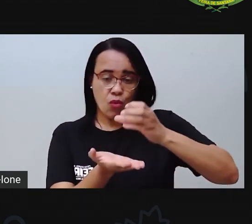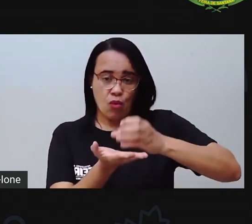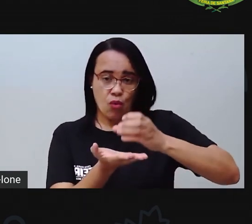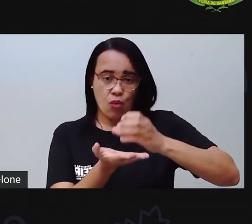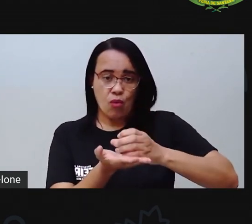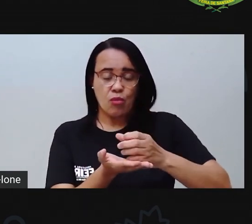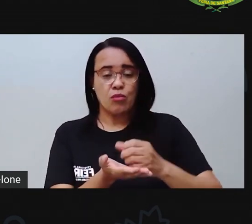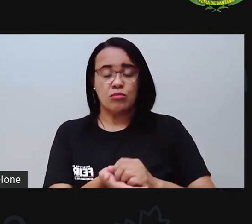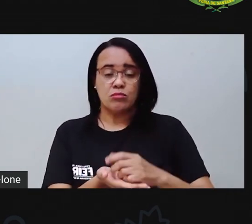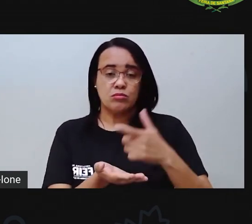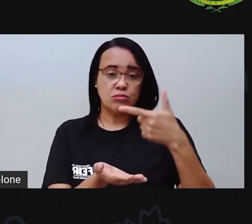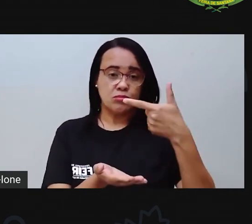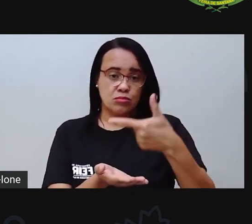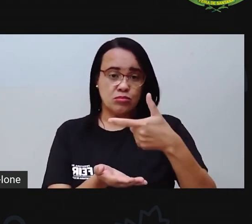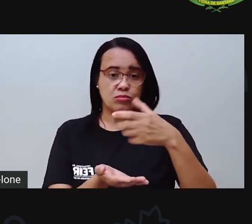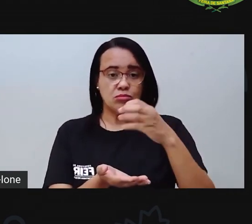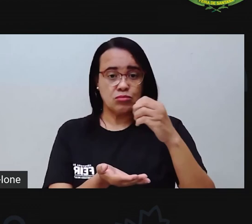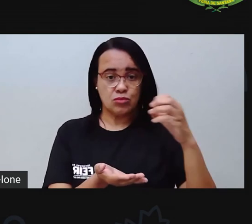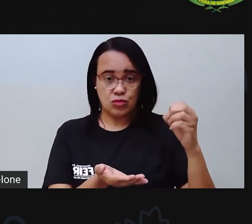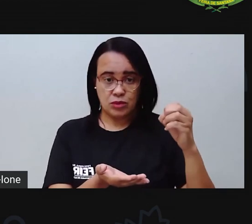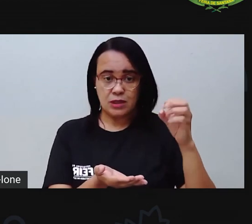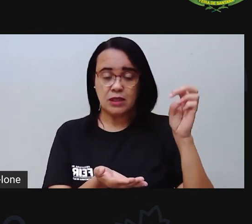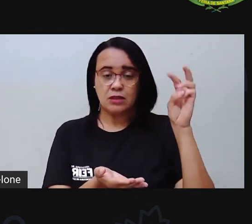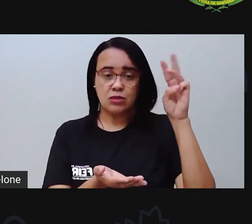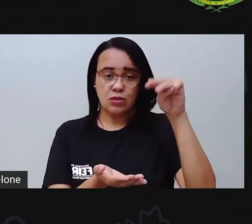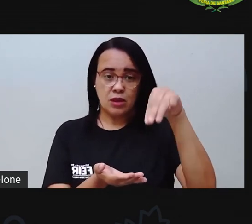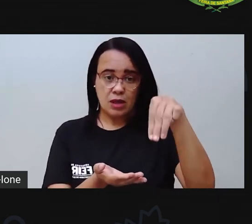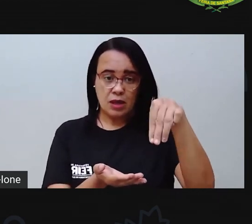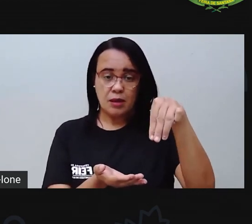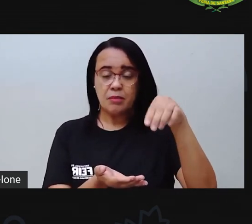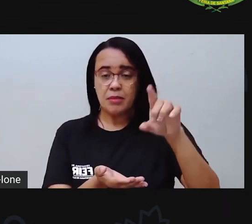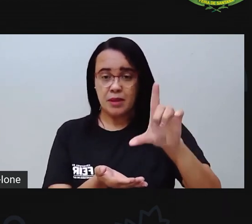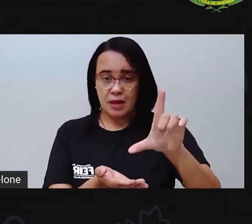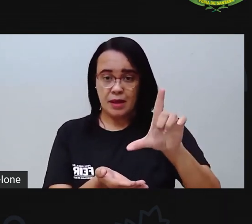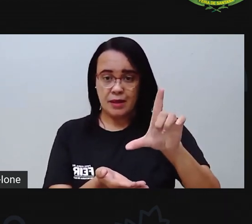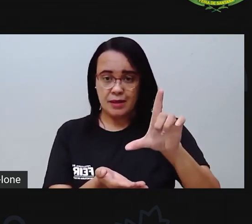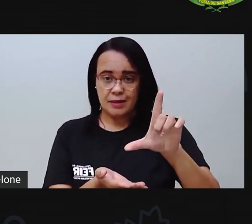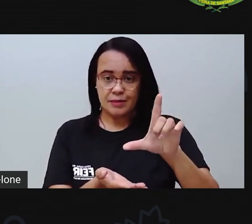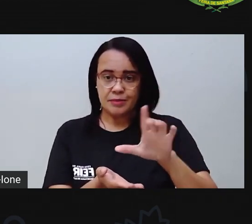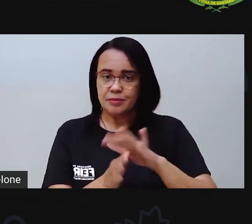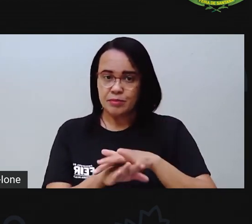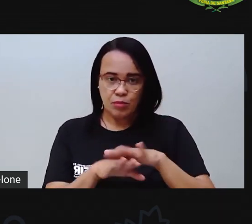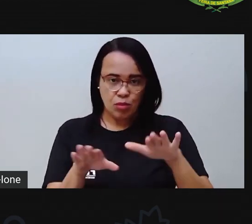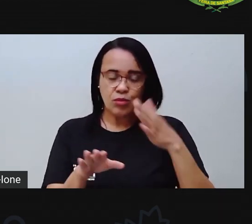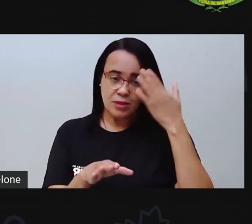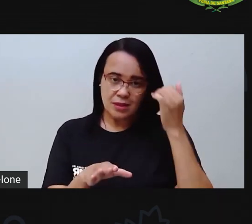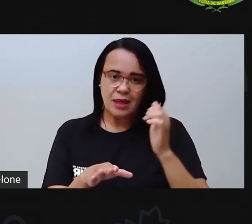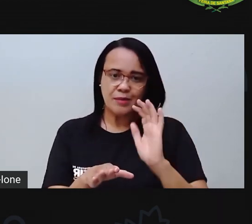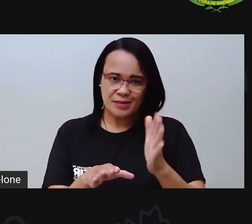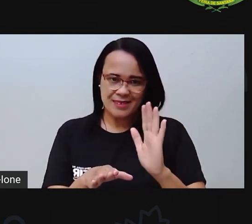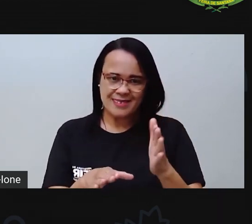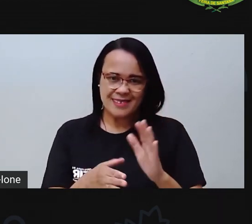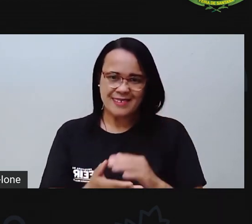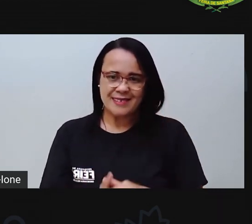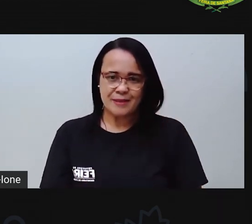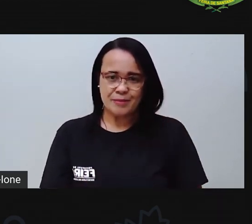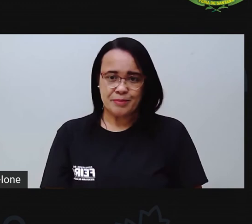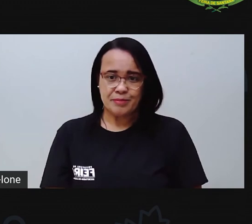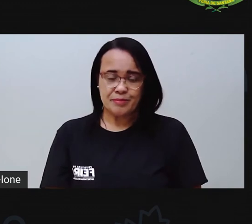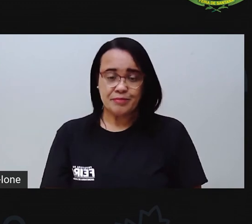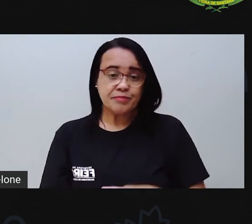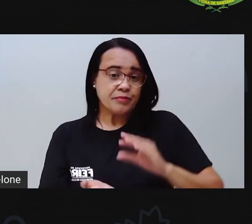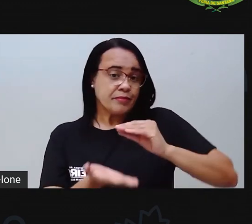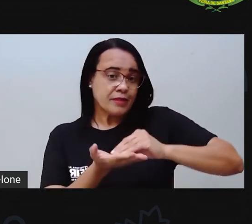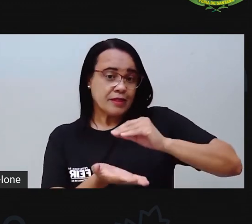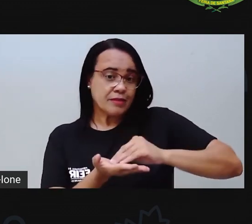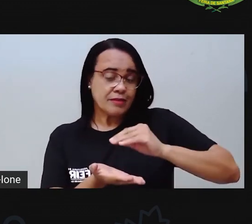Encher o copo de 200 ml. Ah, escorreu um pouquinho. Pronto, ó.